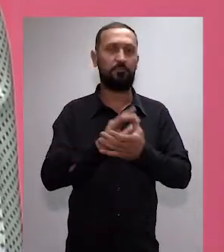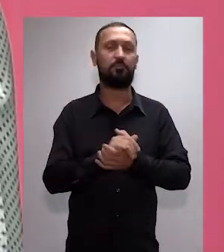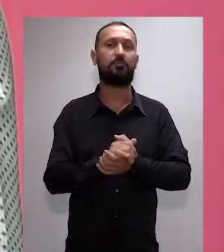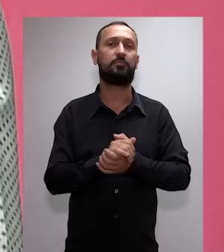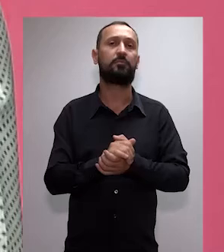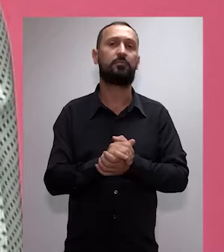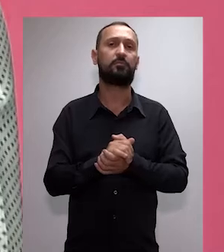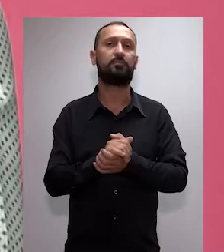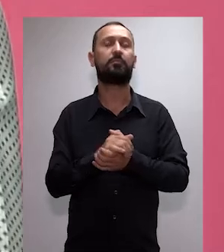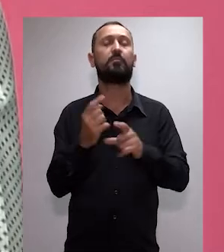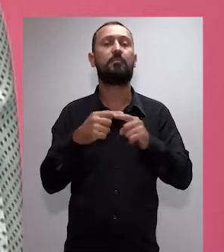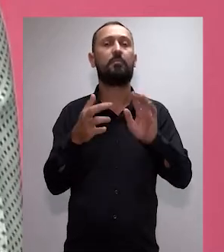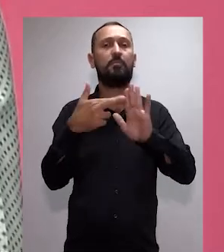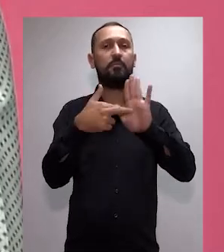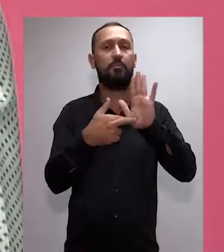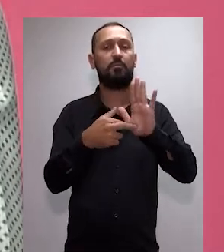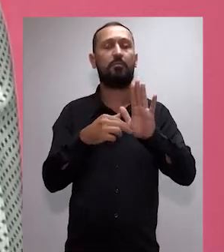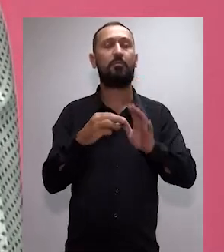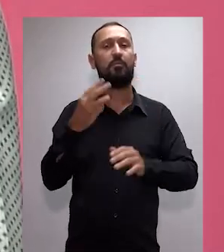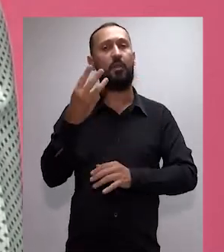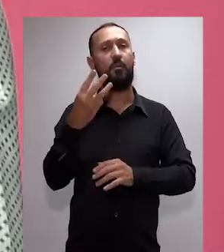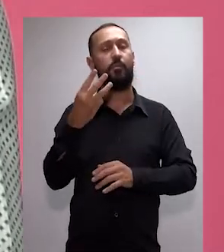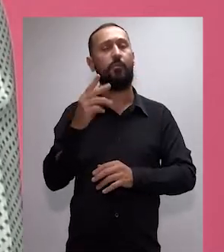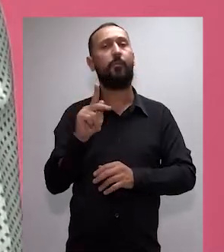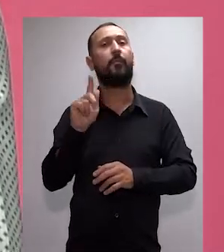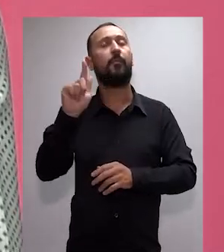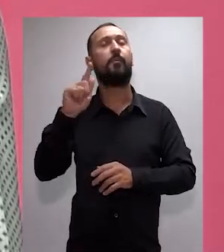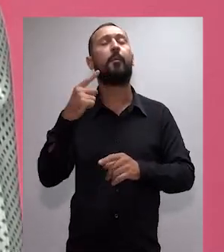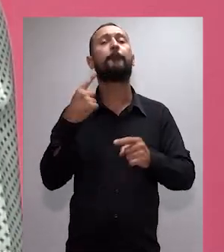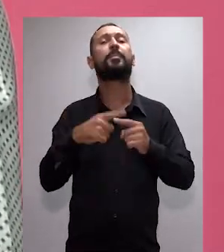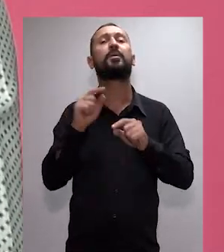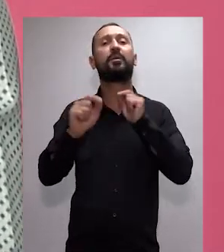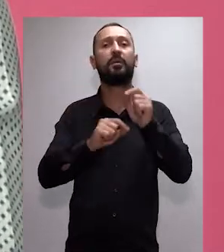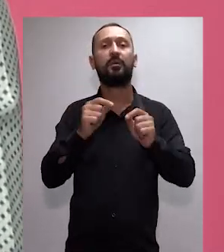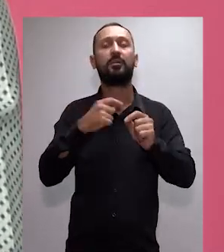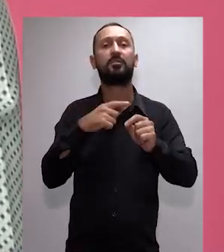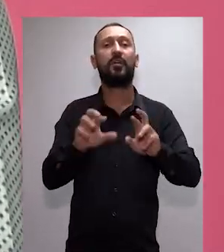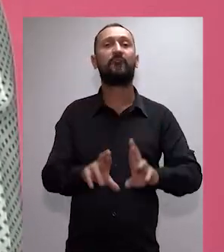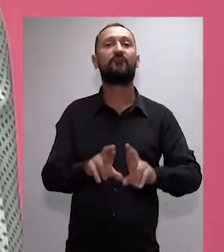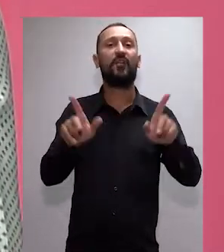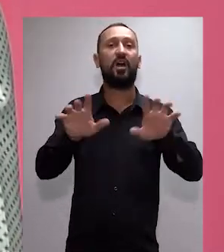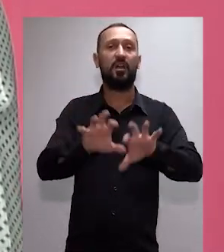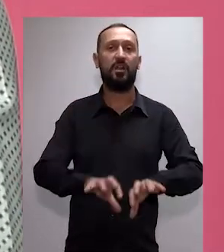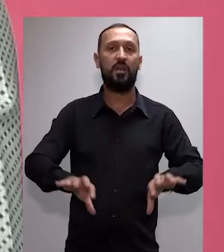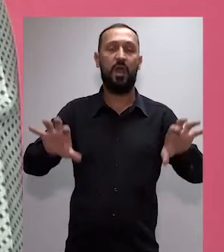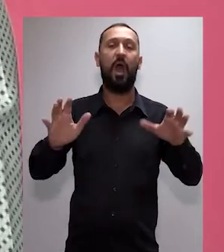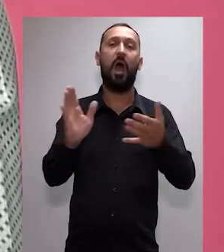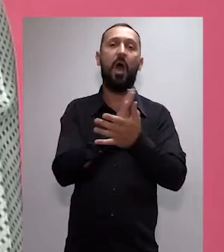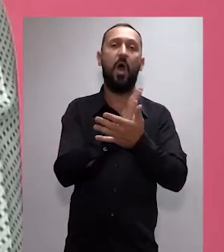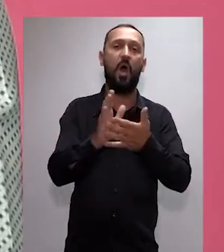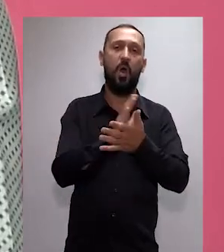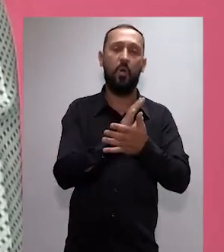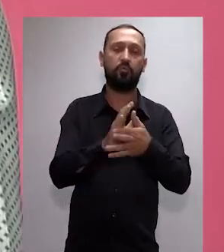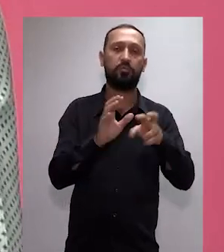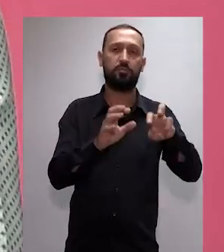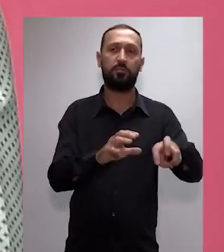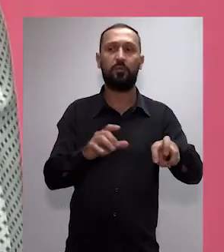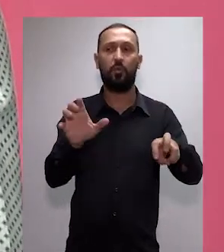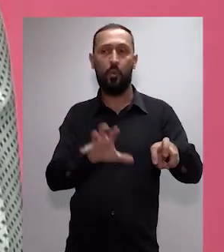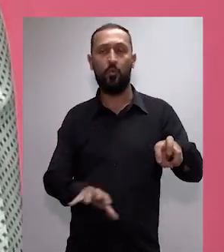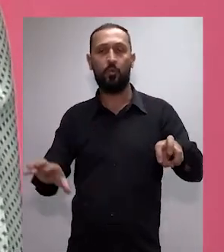gente frisar essa regra dos 3.500, justamente porque é isso que vai diferenciar alguns tipos de veículo da